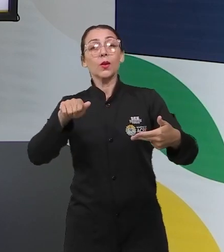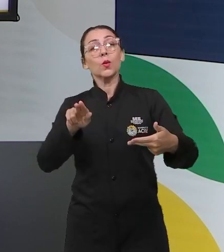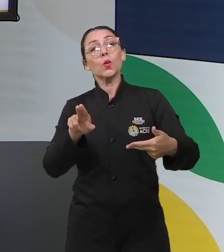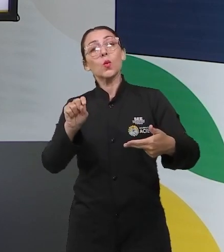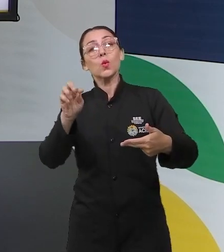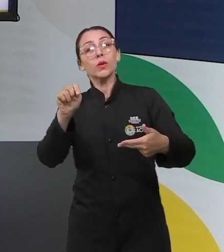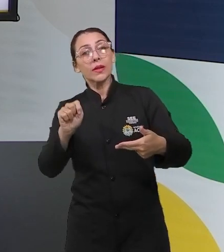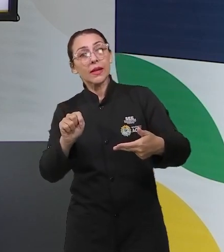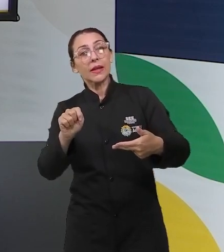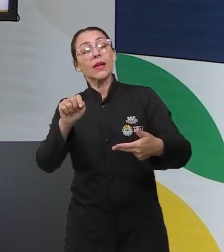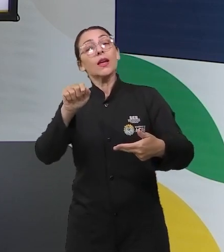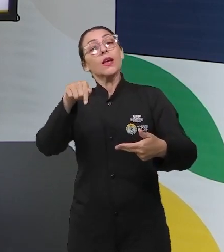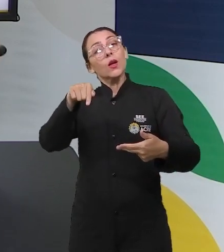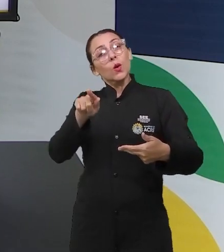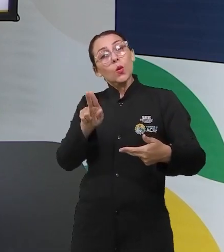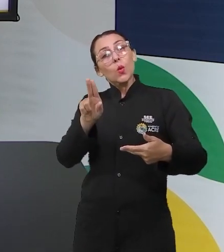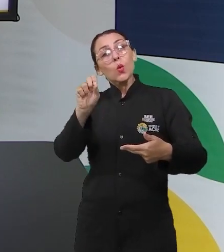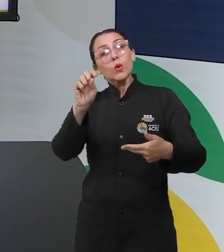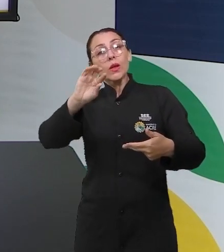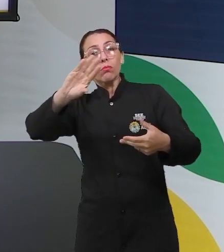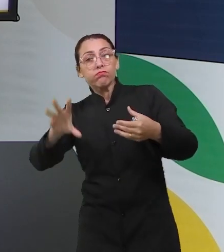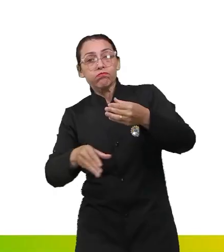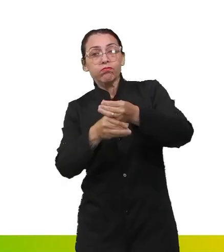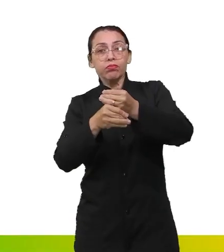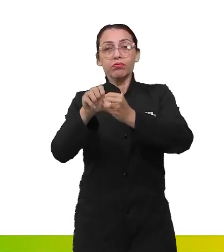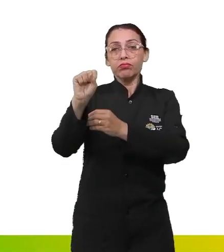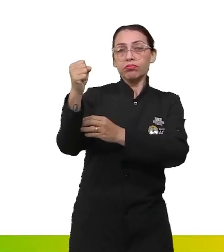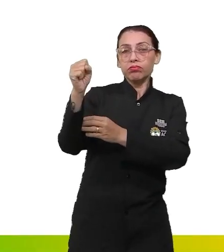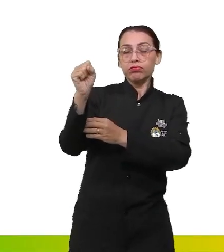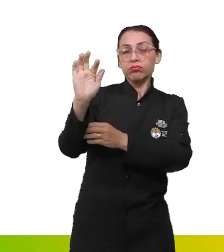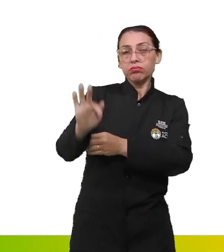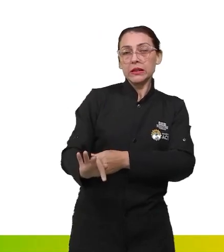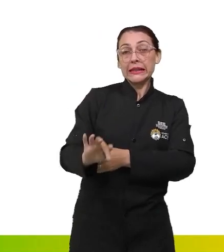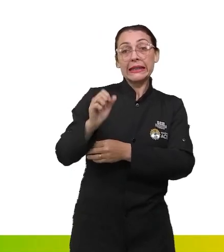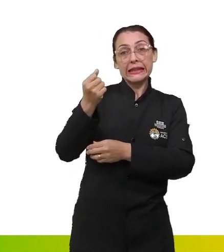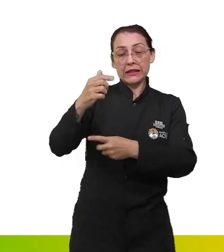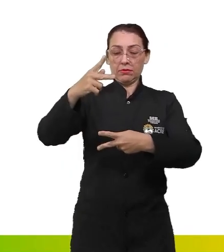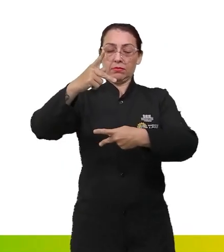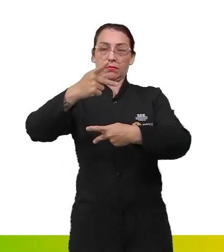mais de um objeto, é gustam. É só acrescentar um N, galera. Olha aí. Vamos ver aqui no exemplo 2, ó.